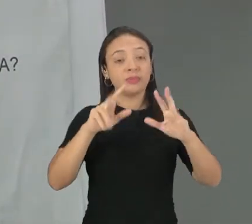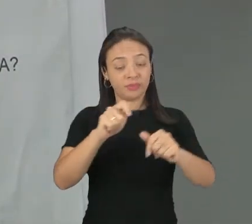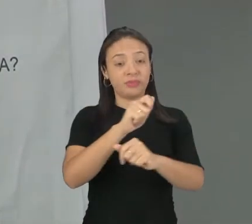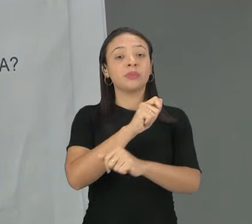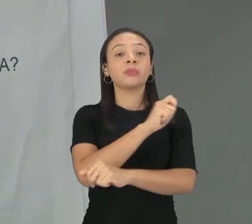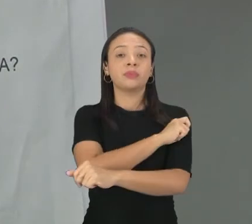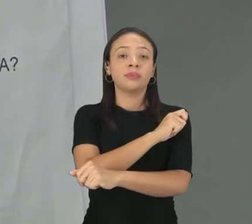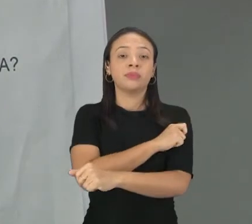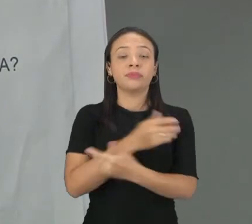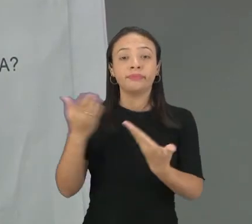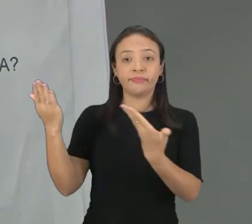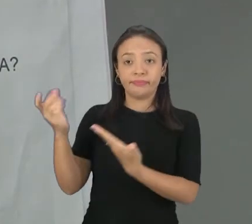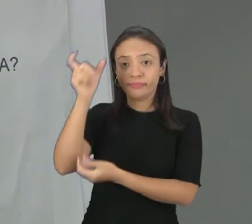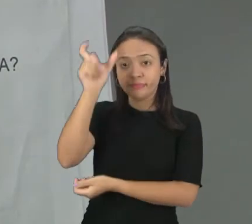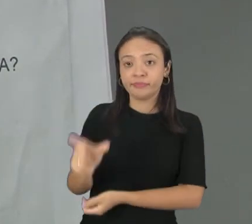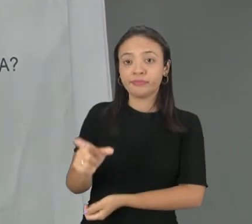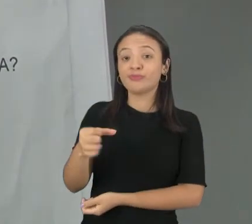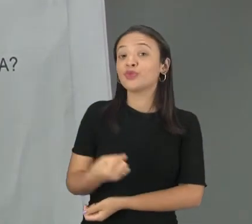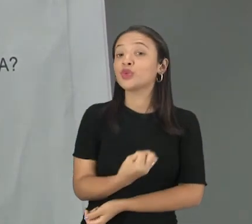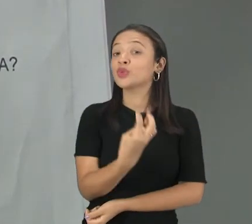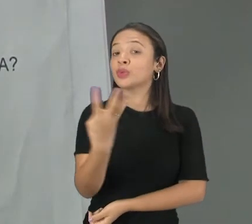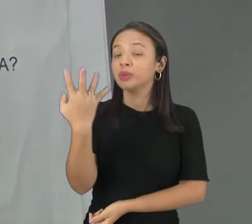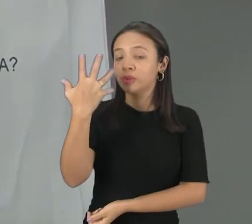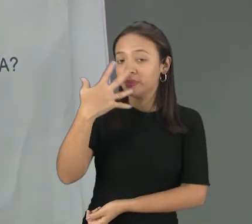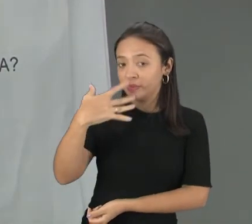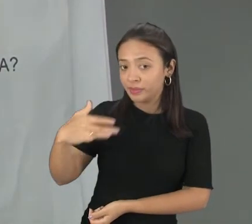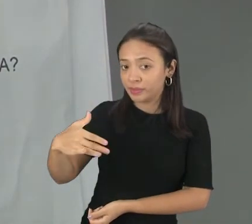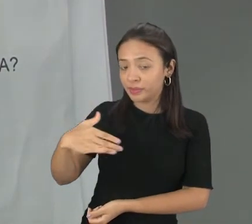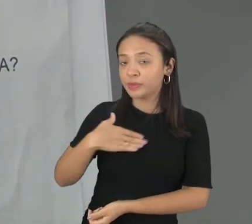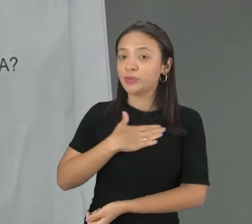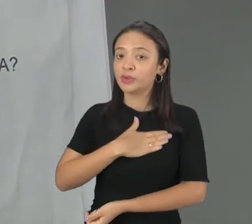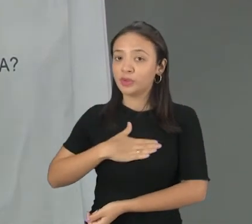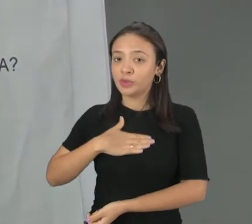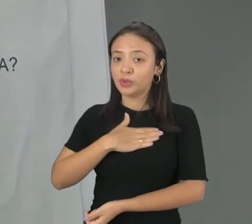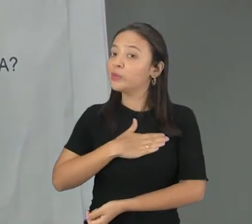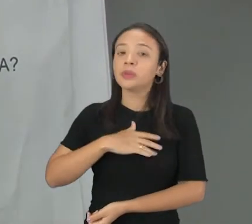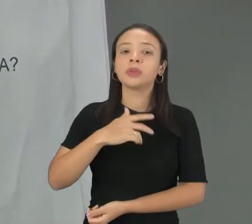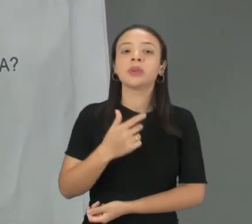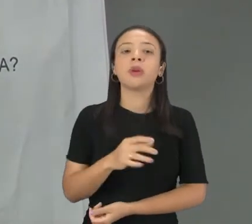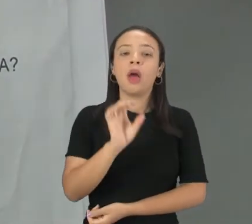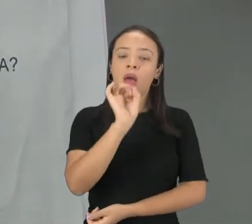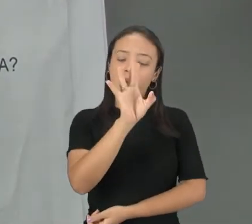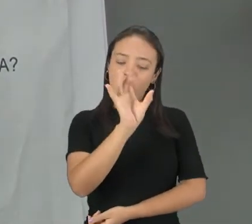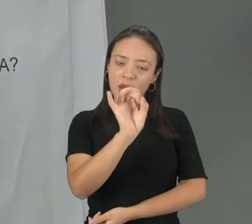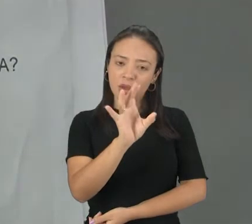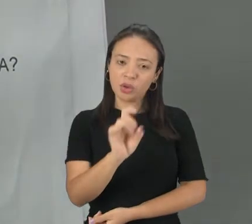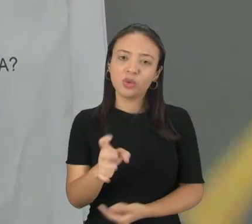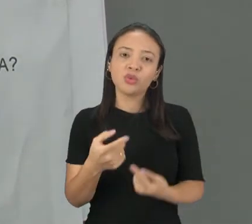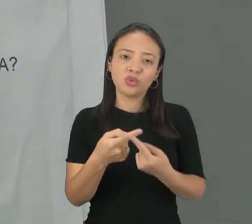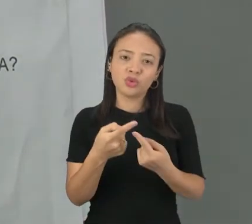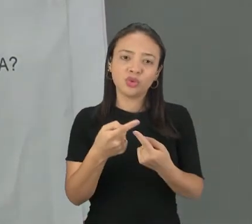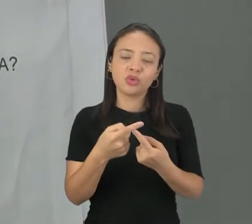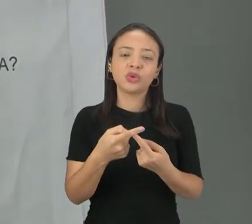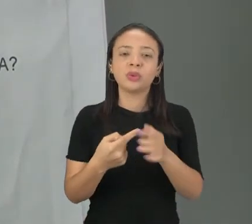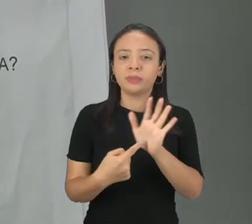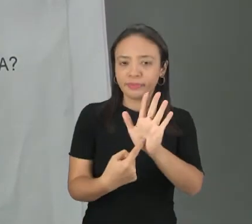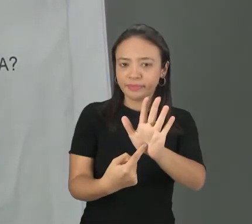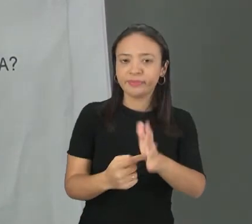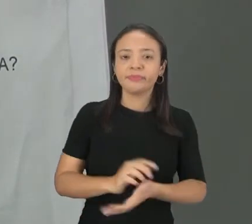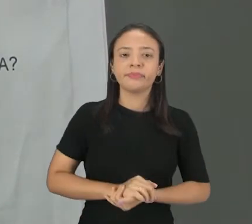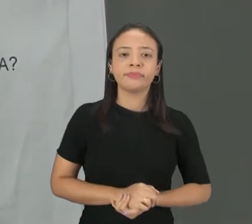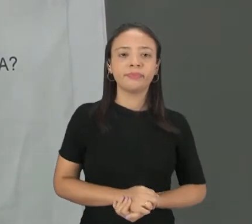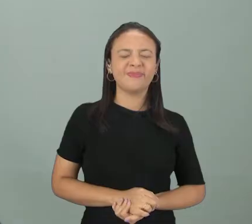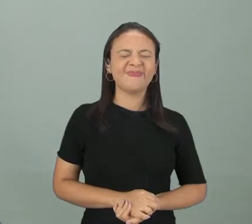nós temos a quantidade quantidade de crianças que preferiram a apresentação do mágico do malabarista e dos 10 demais